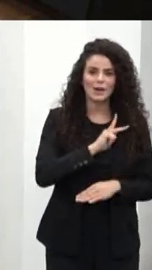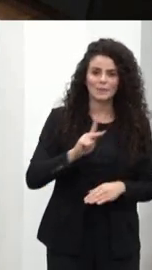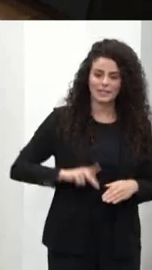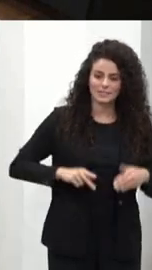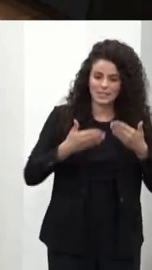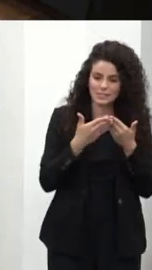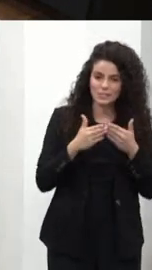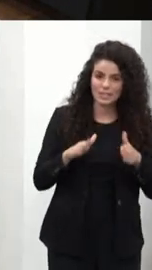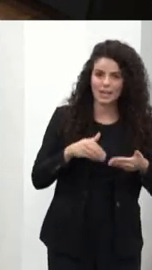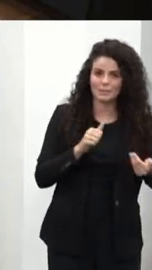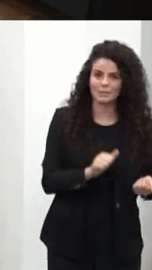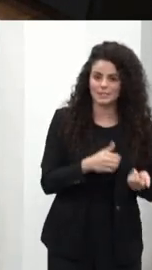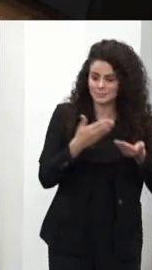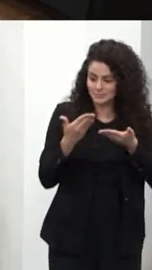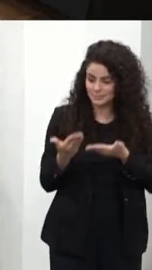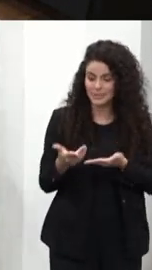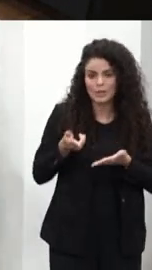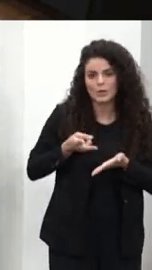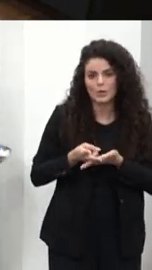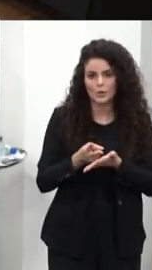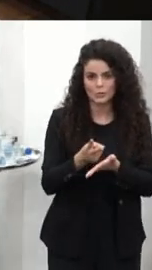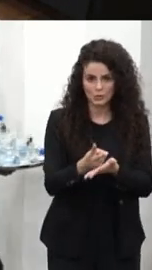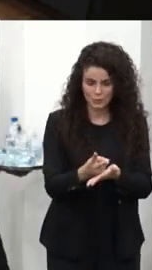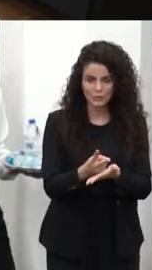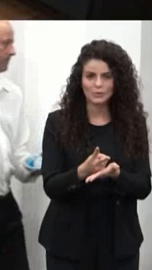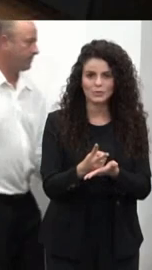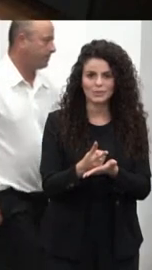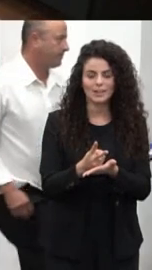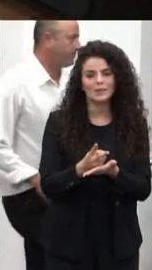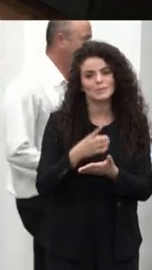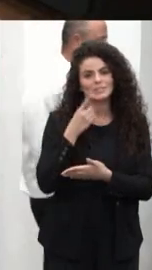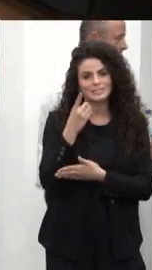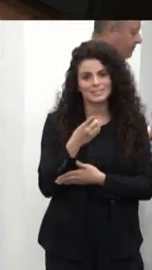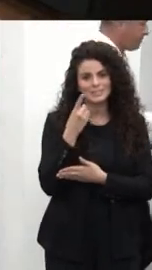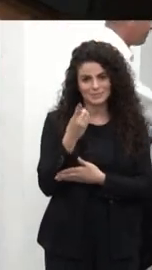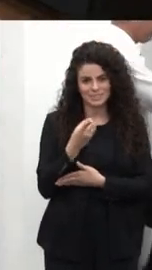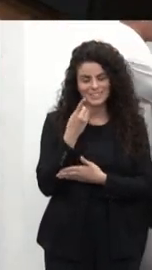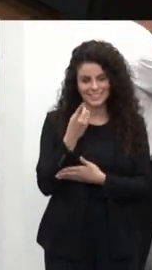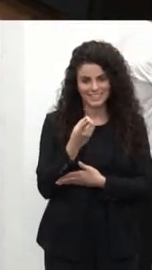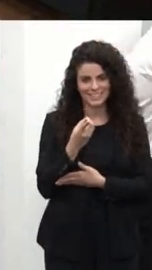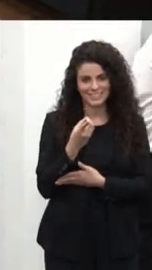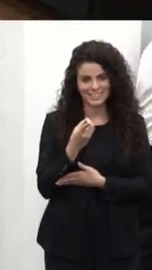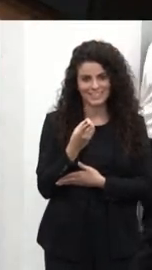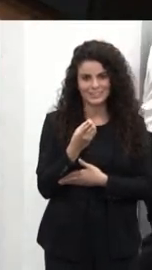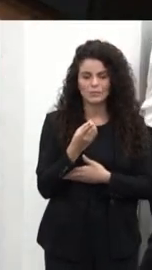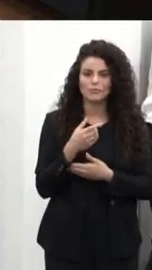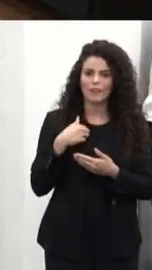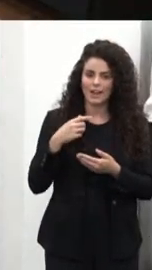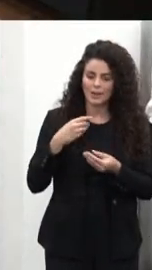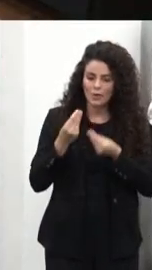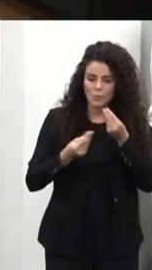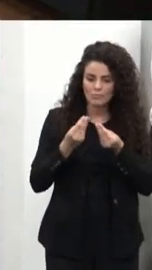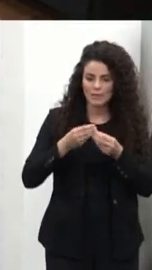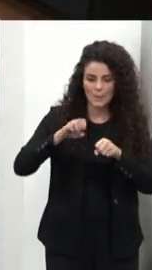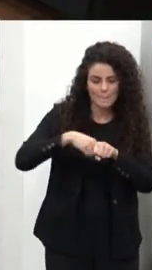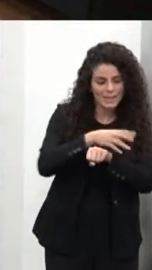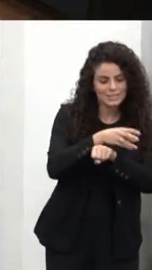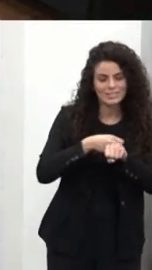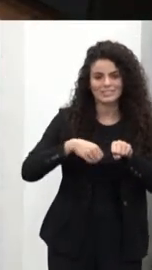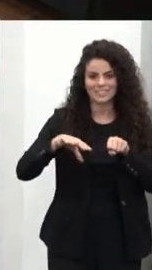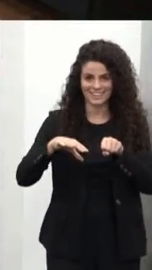trabalhos e passa a condução das audiências para quem protagonizou então você vai conduzir a audiência eu vou ficar aqui tá